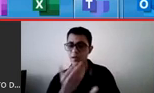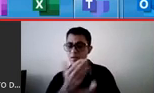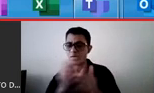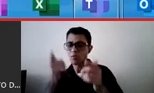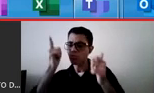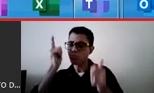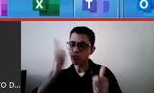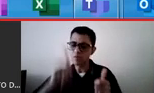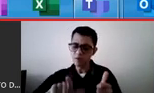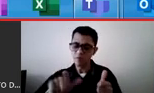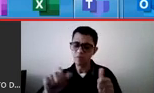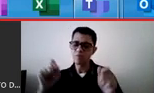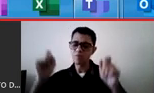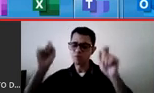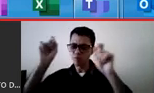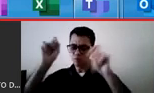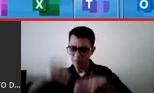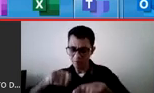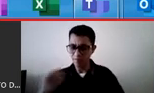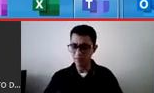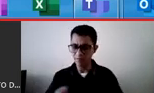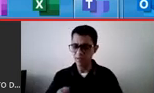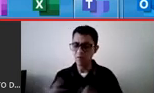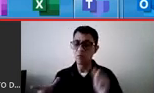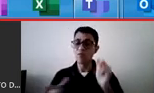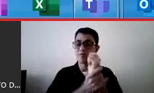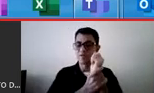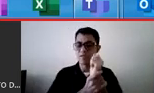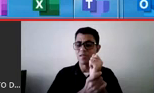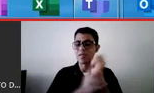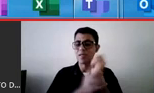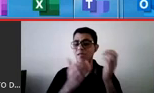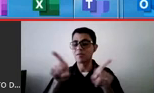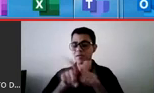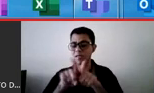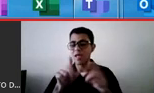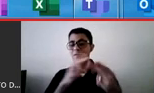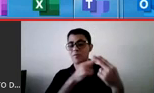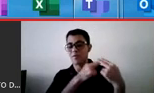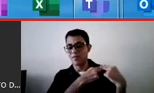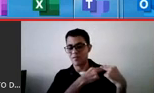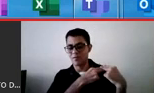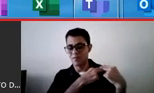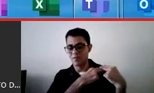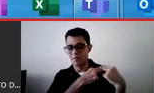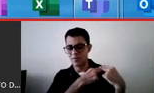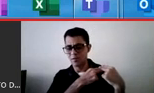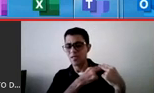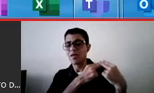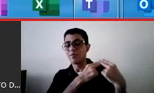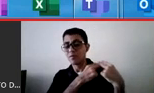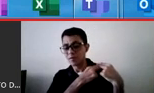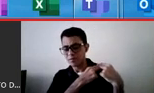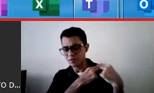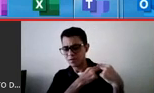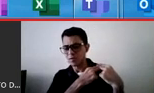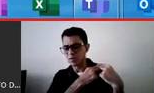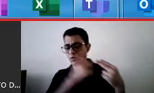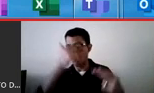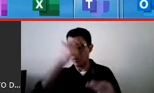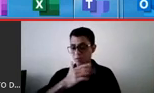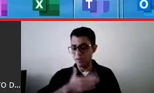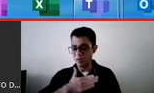possa retomar a nossa vida também com segurança e responsabilidade, que é um ato responsável consigo